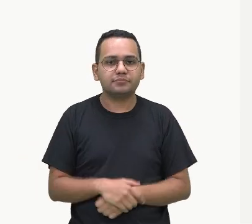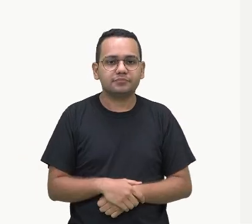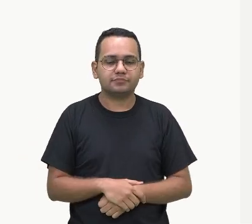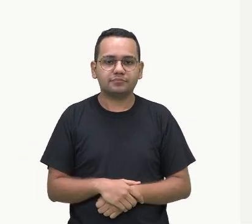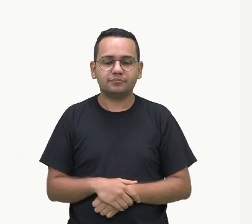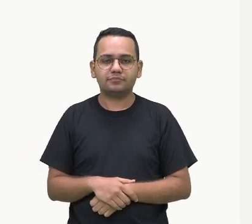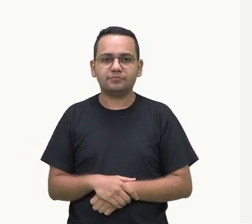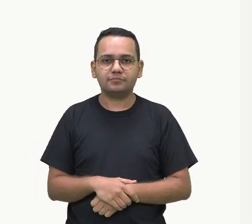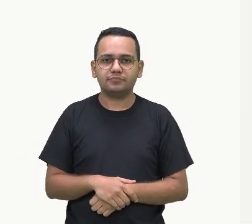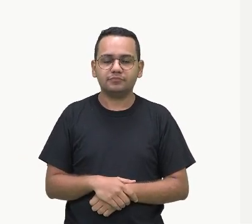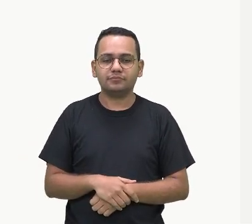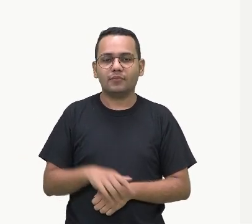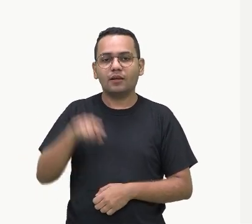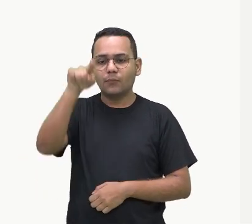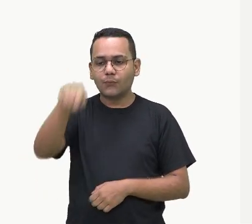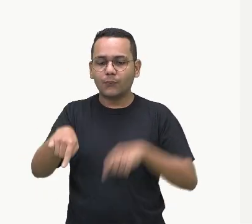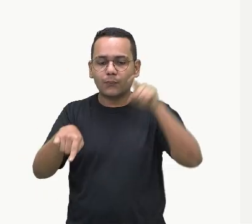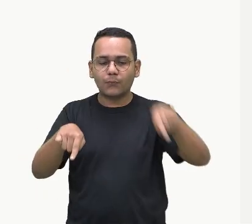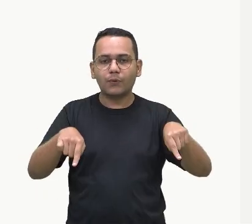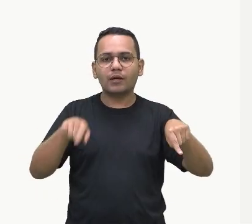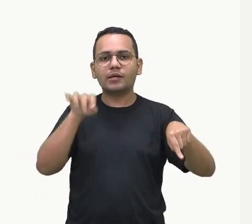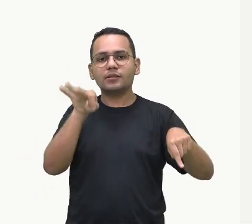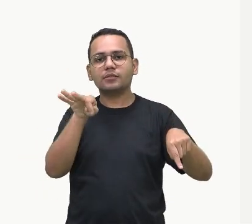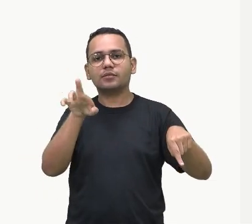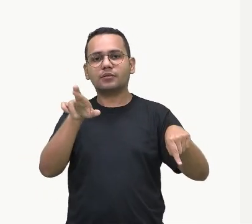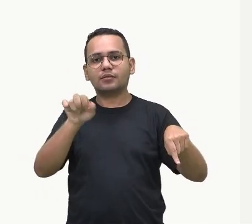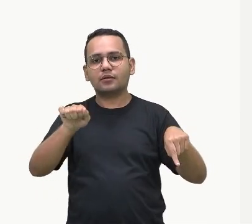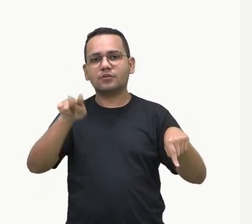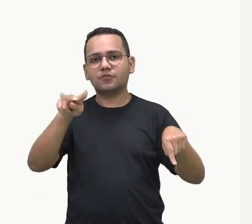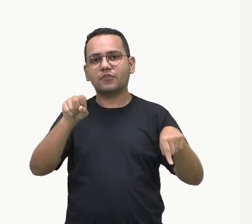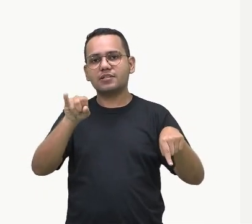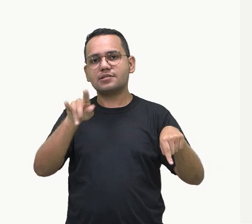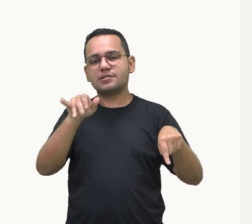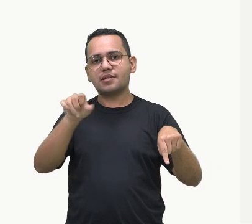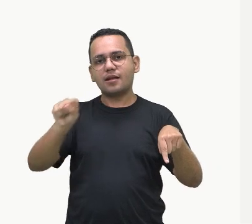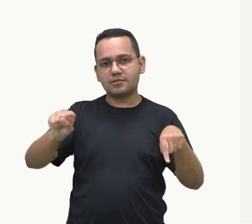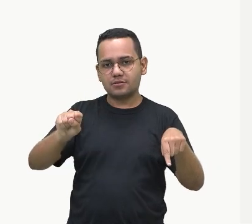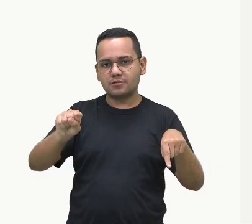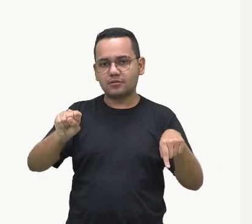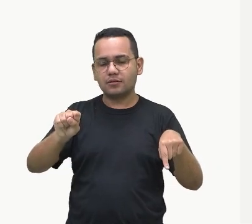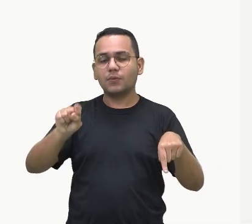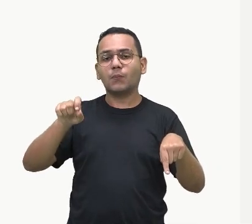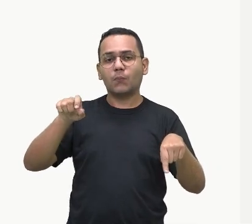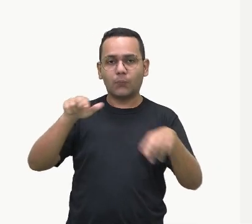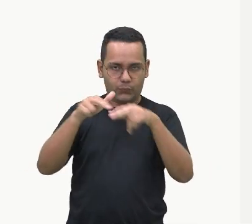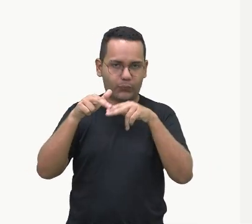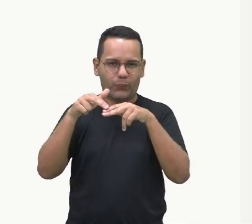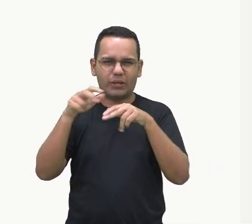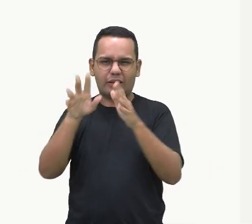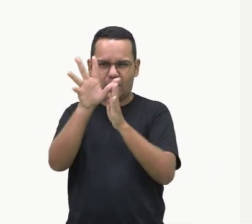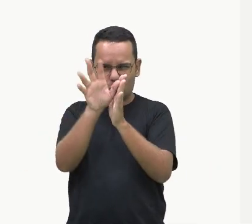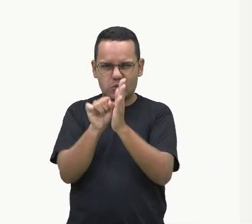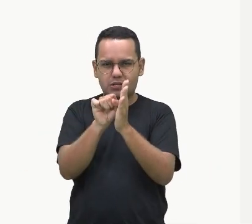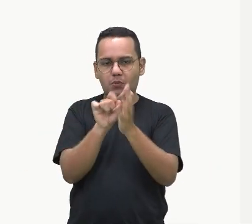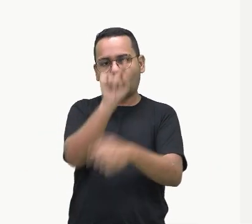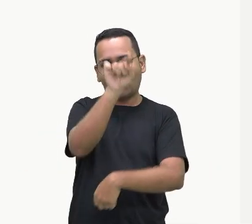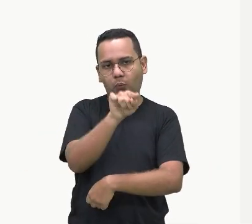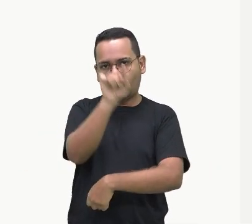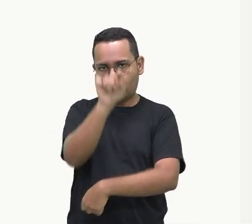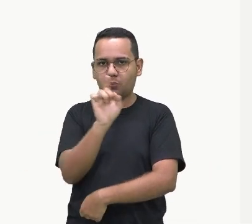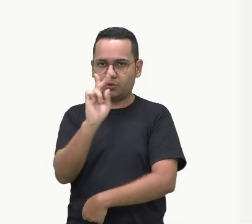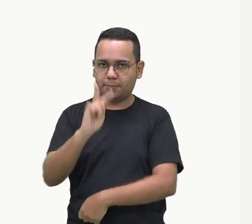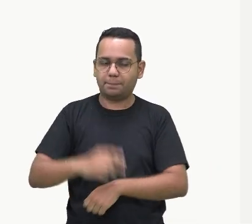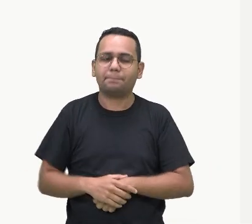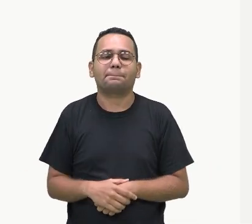estão cortando as nossas retas paralelas, ok? E o que a gente aprendeu agora